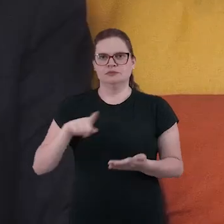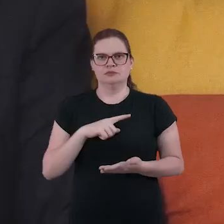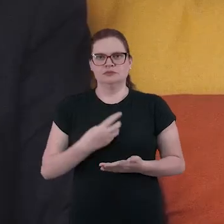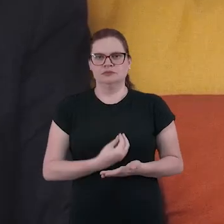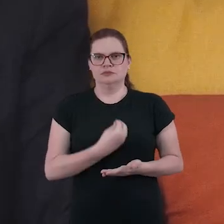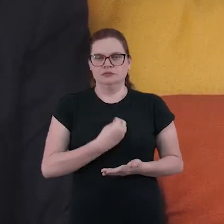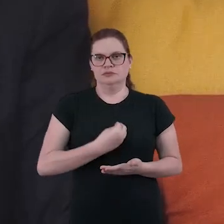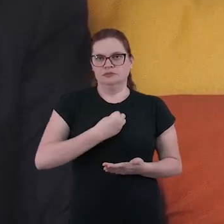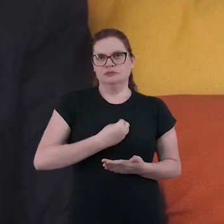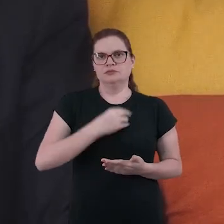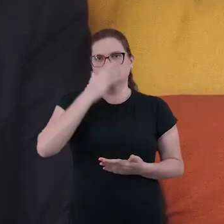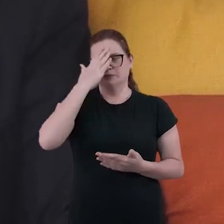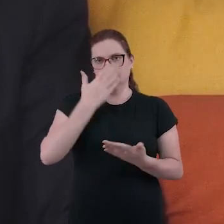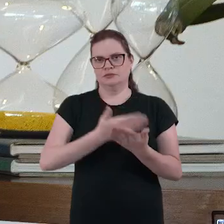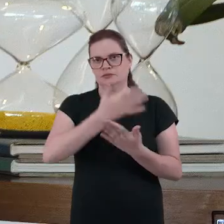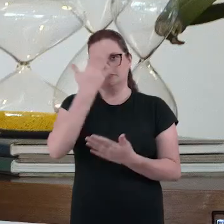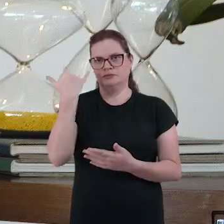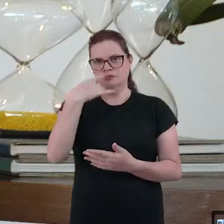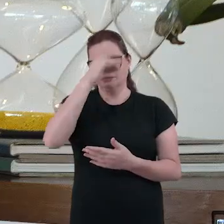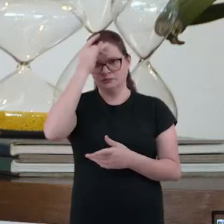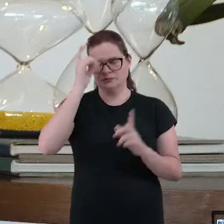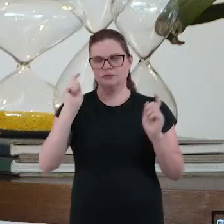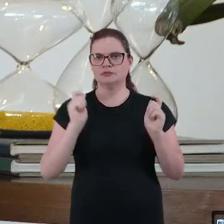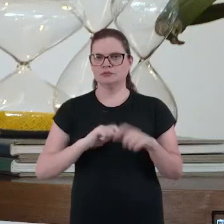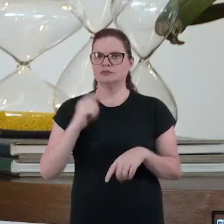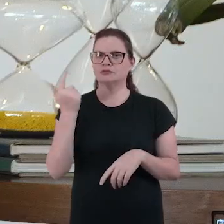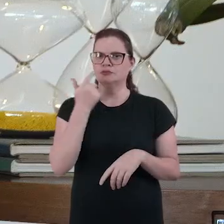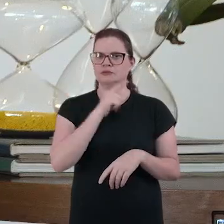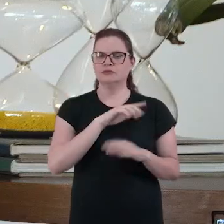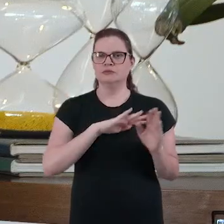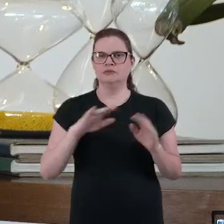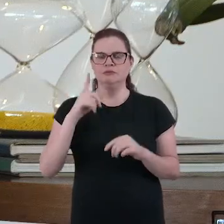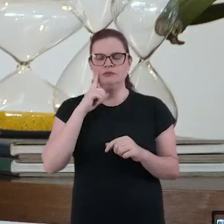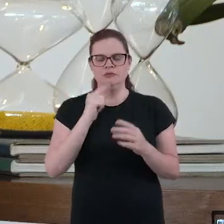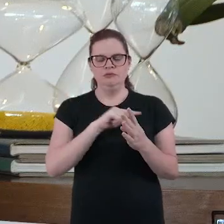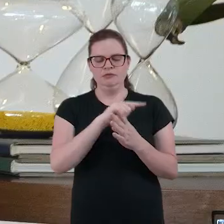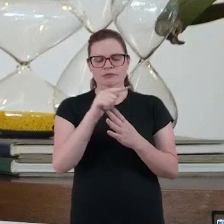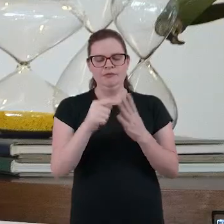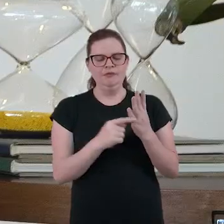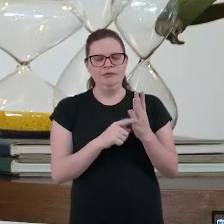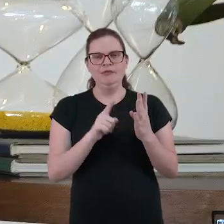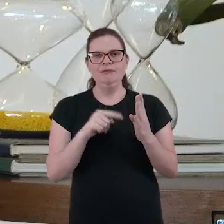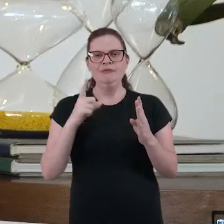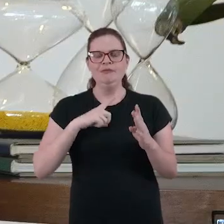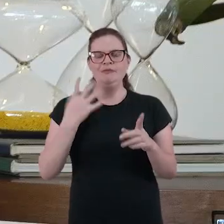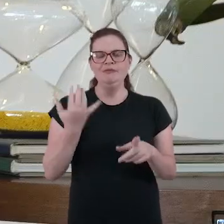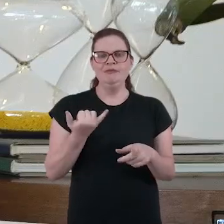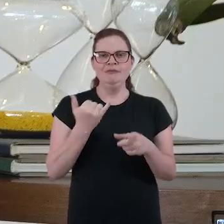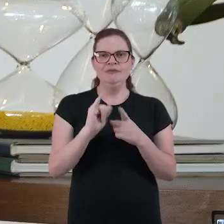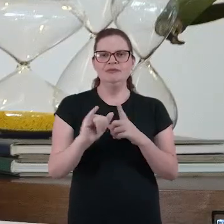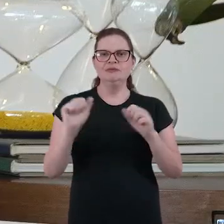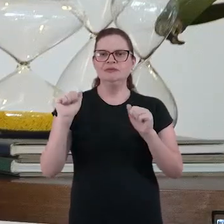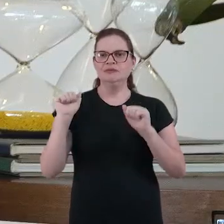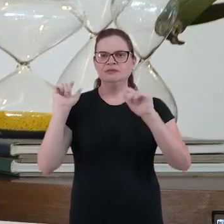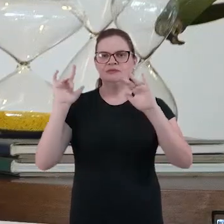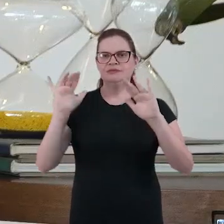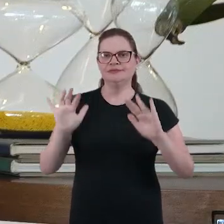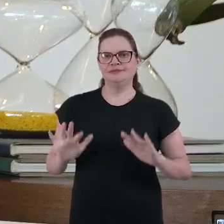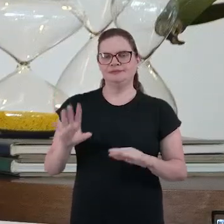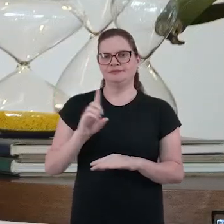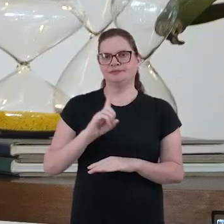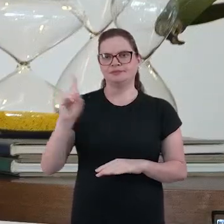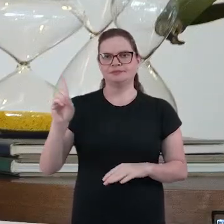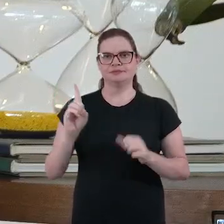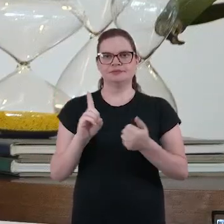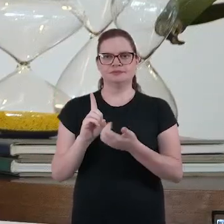vida daquele que crê, né? Então, vejam só, nesses 4 elementos está profeticamente a bênção que